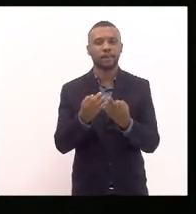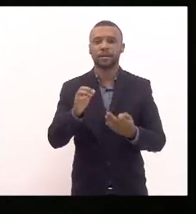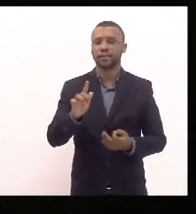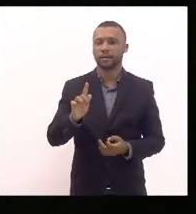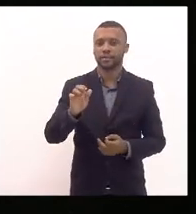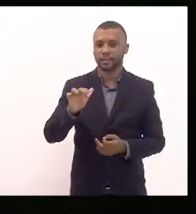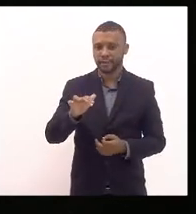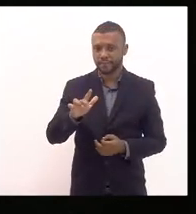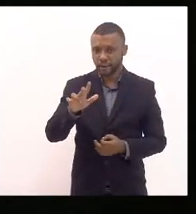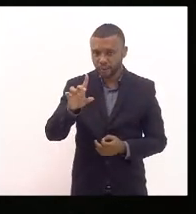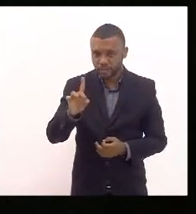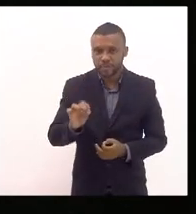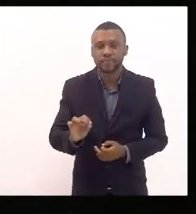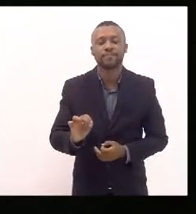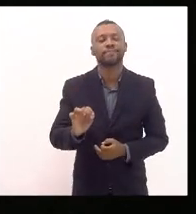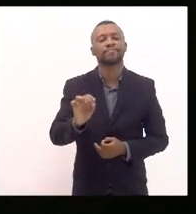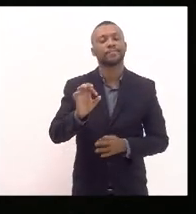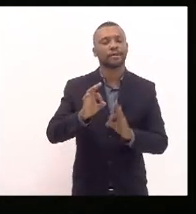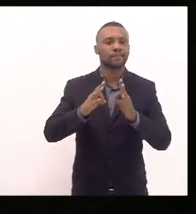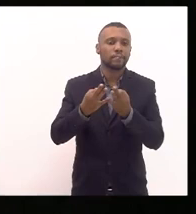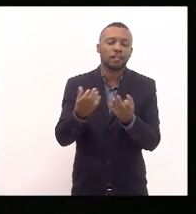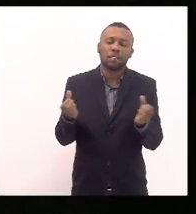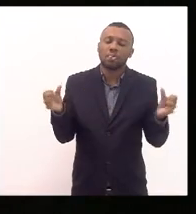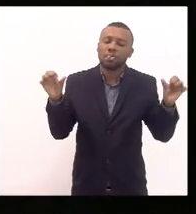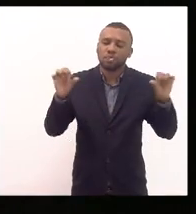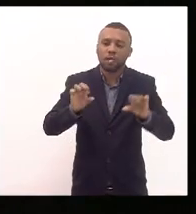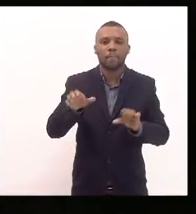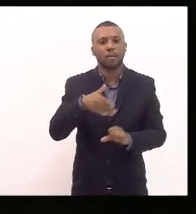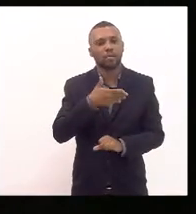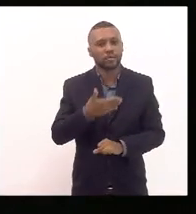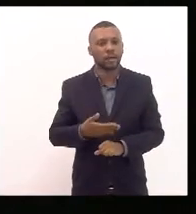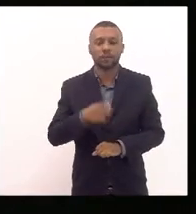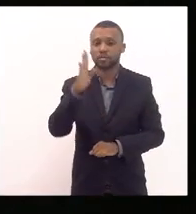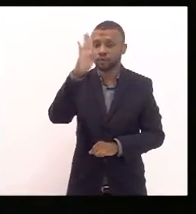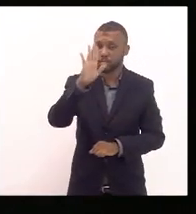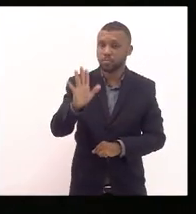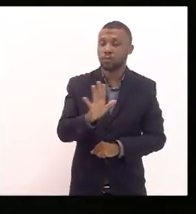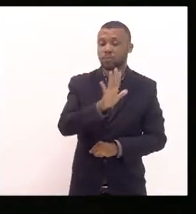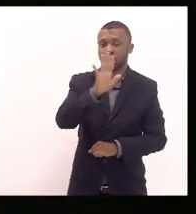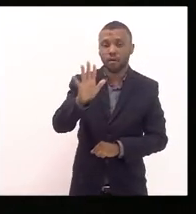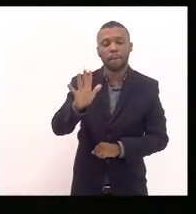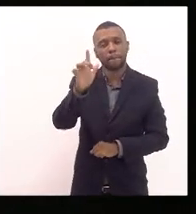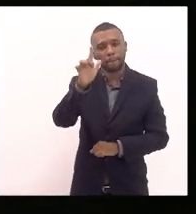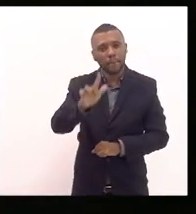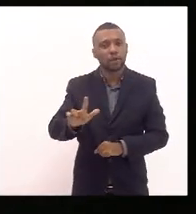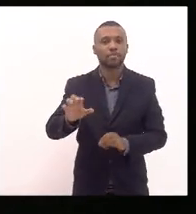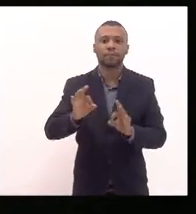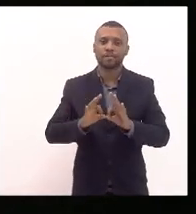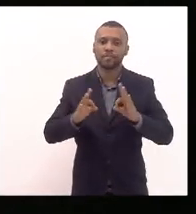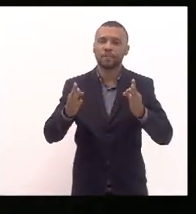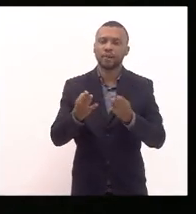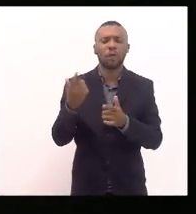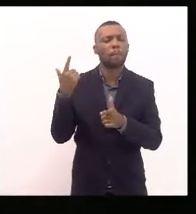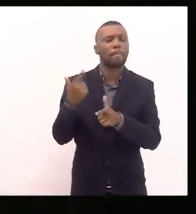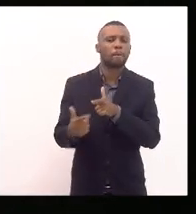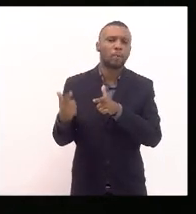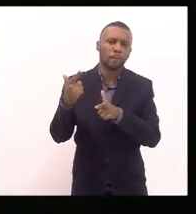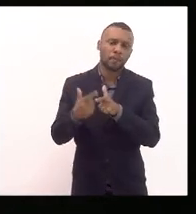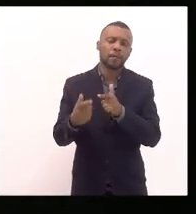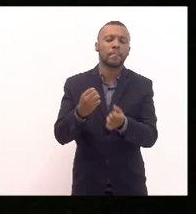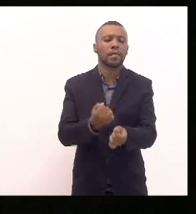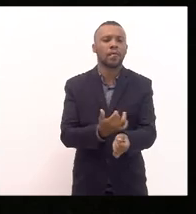Genivaldo mais uma família destruída pelo estado brasileiro mais uma família com sérios problemas